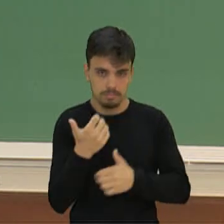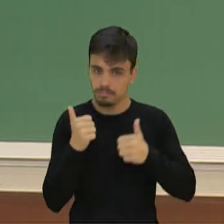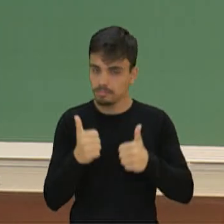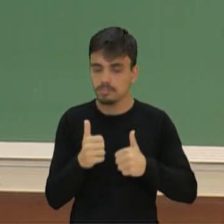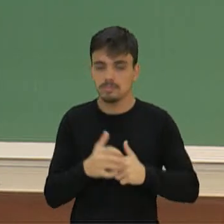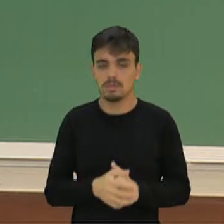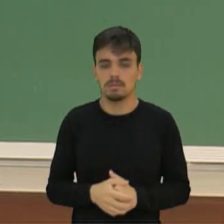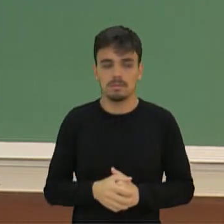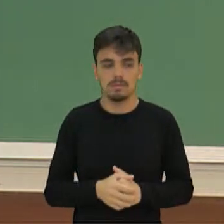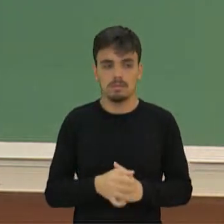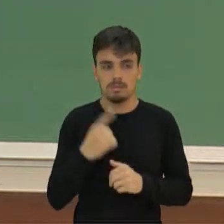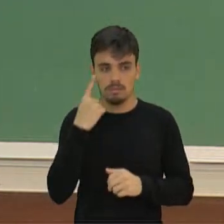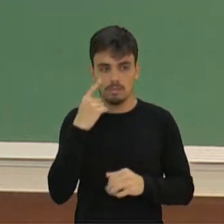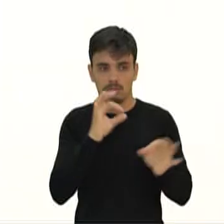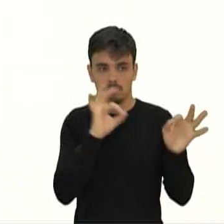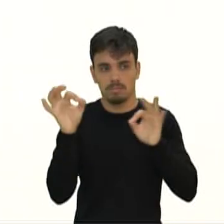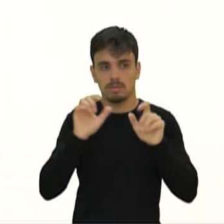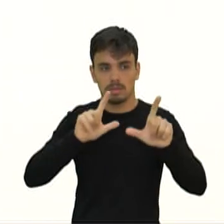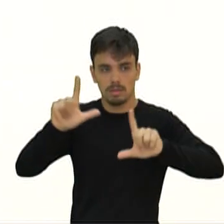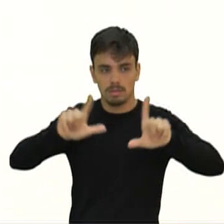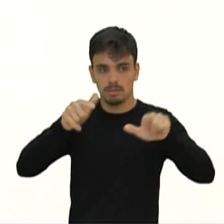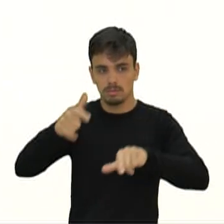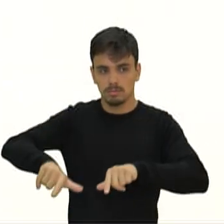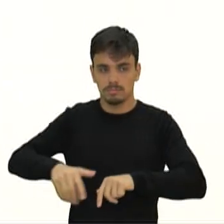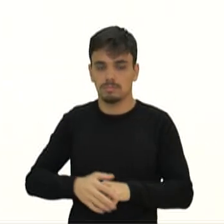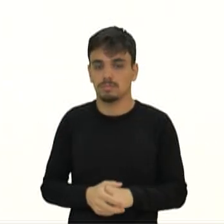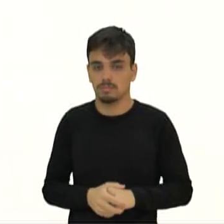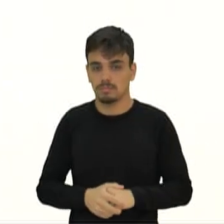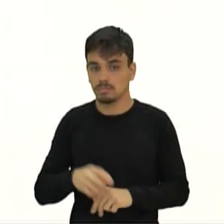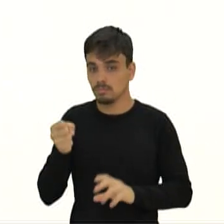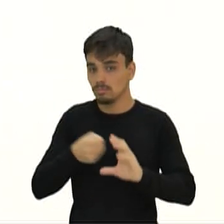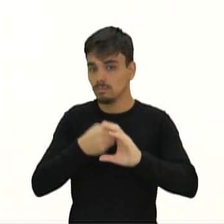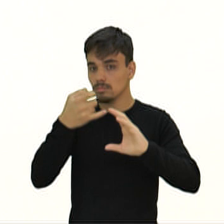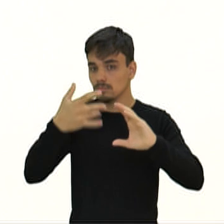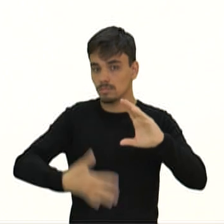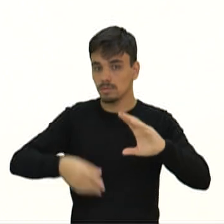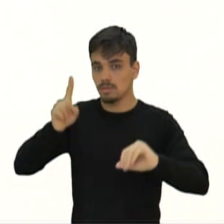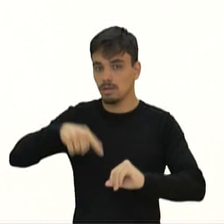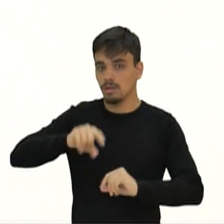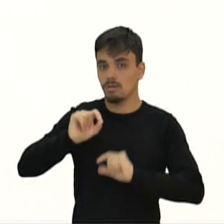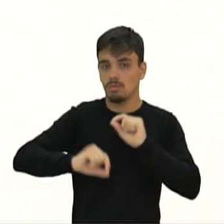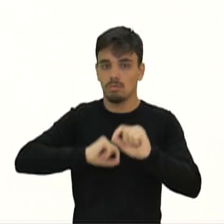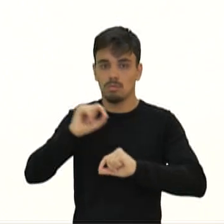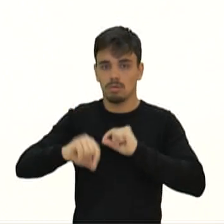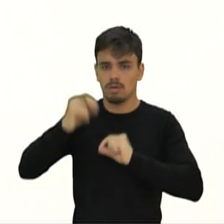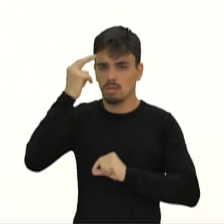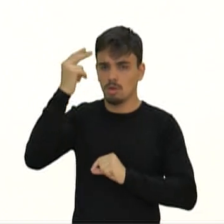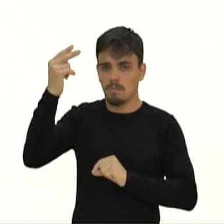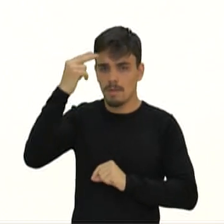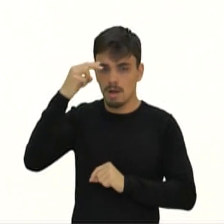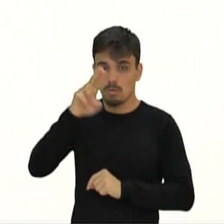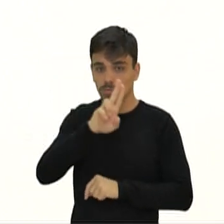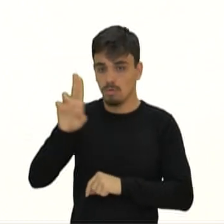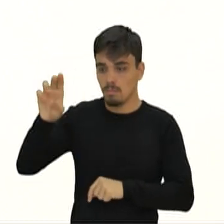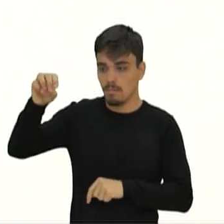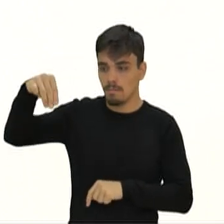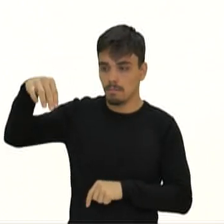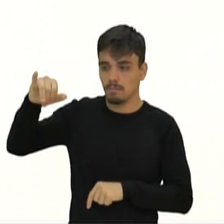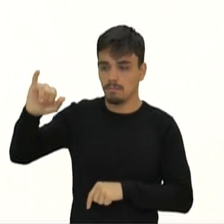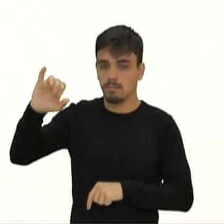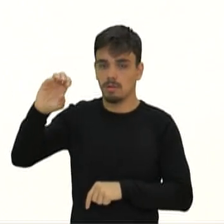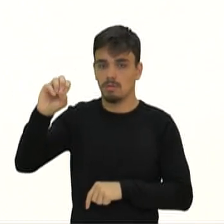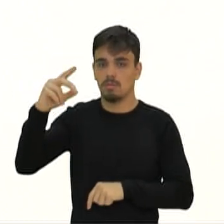me acompanhe na tela novamente. Alguma dessas características que pode aparecer, que é comum, é a miopia, certo?